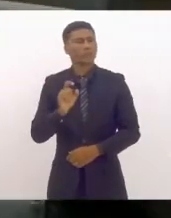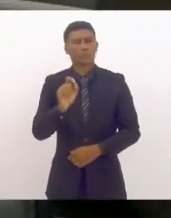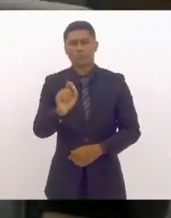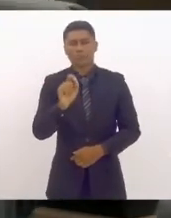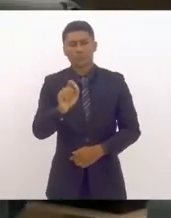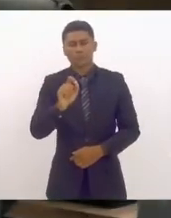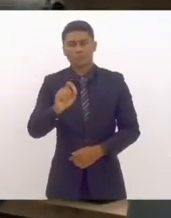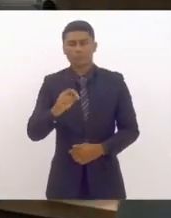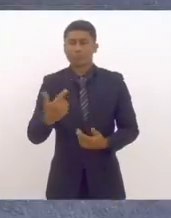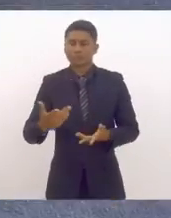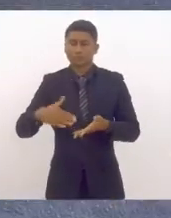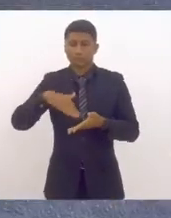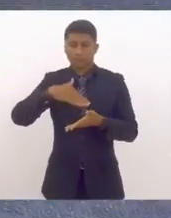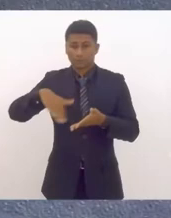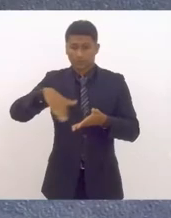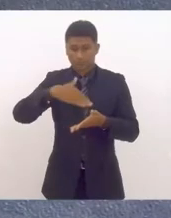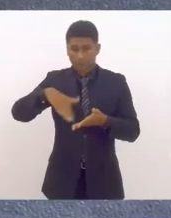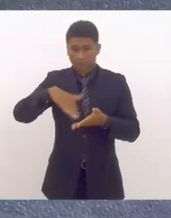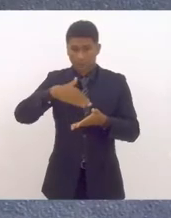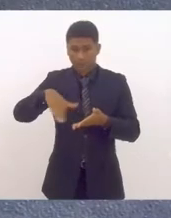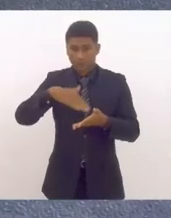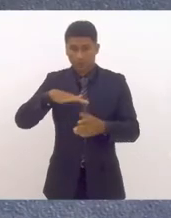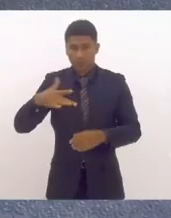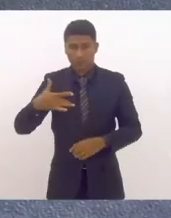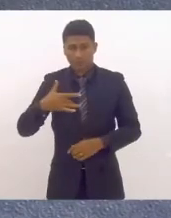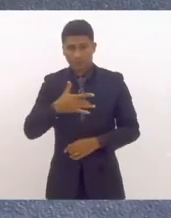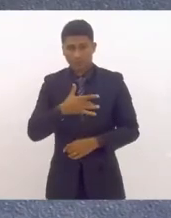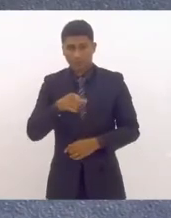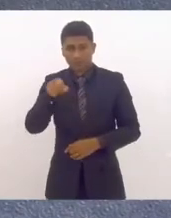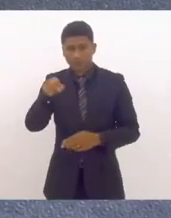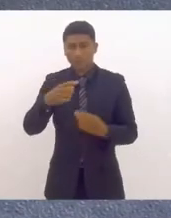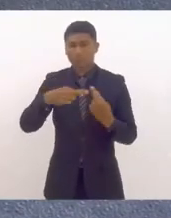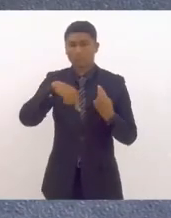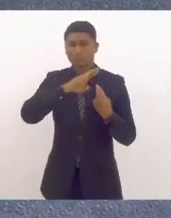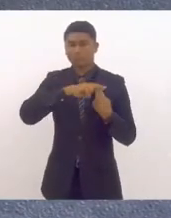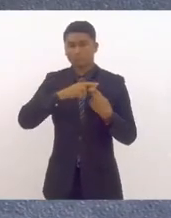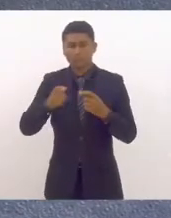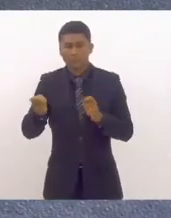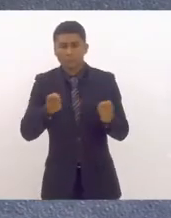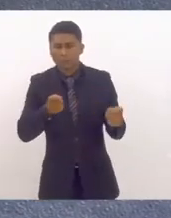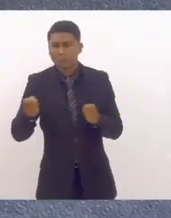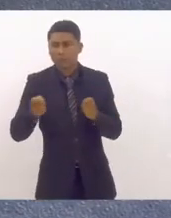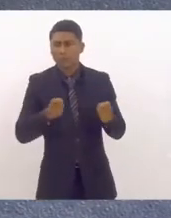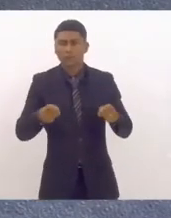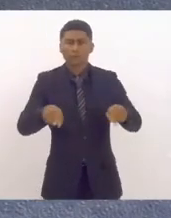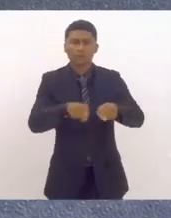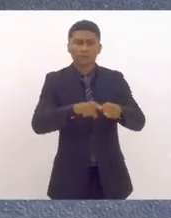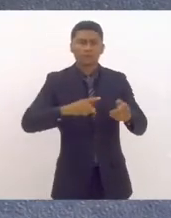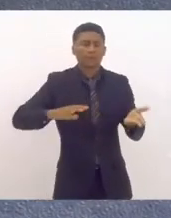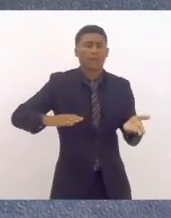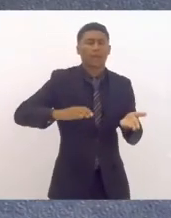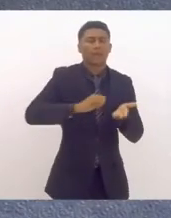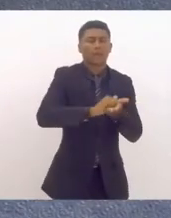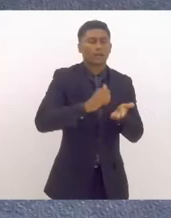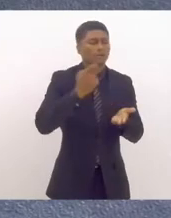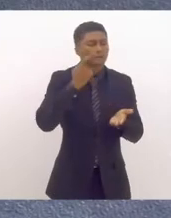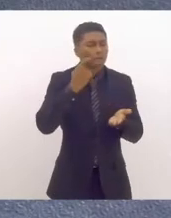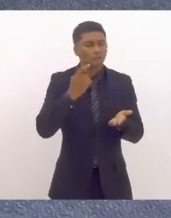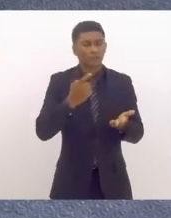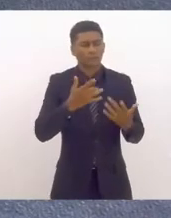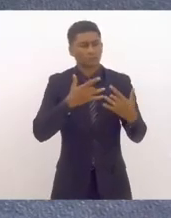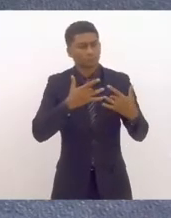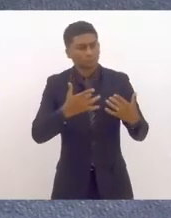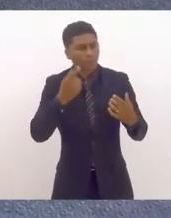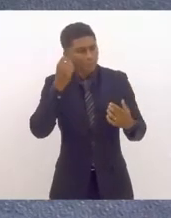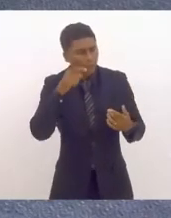da Secretaria de Estado da Saúde o controle, o cadastro e a organização desse recebimento. Então,